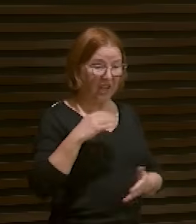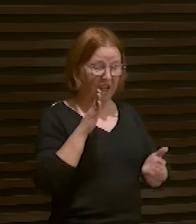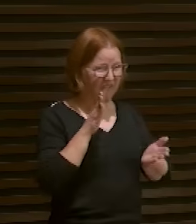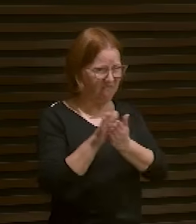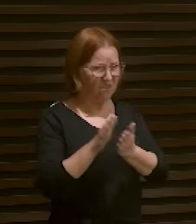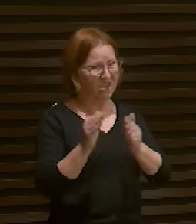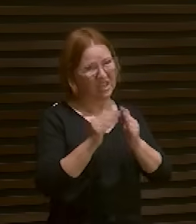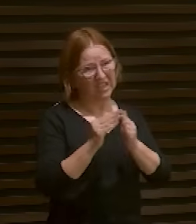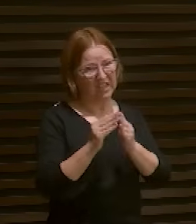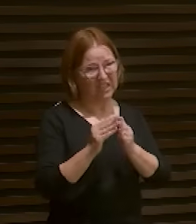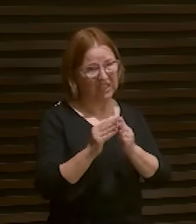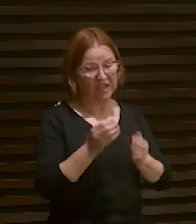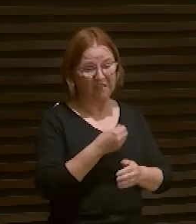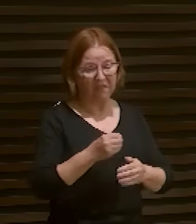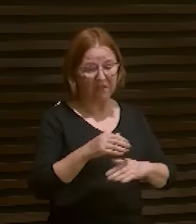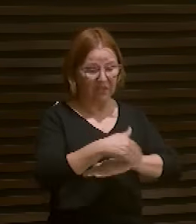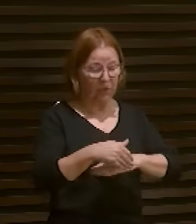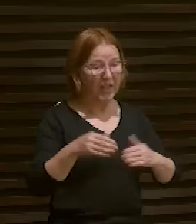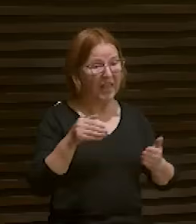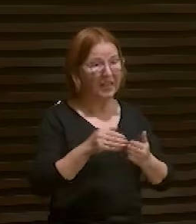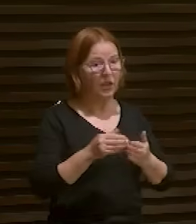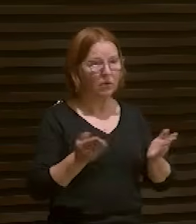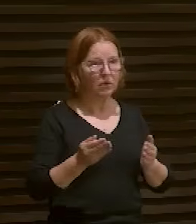Você vai para minha casa então, você vai ficar lá no quarto do meu filho.